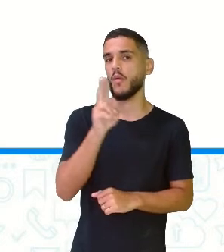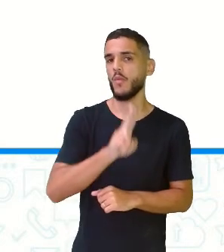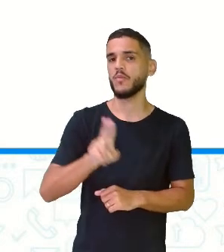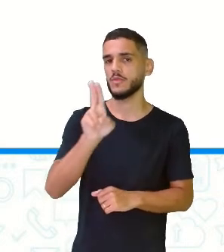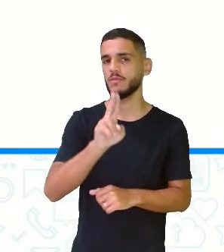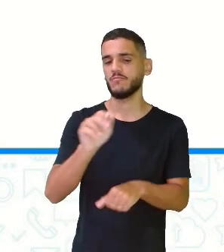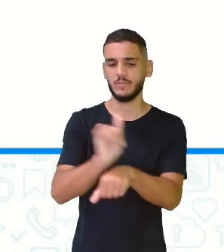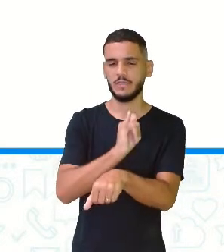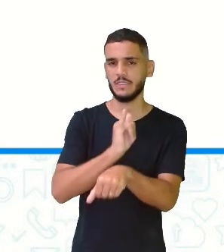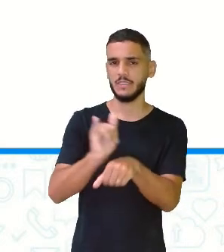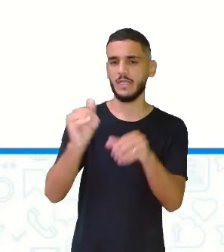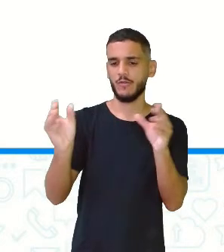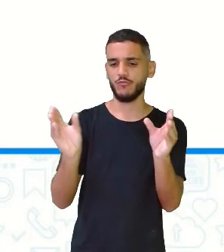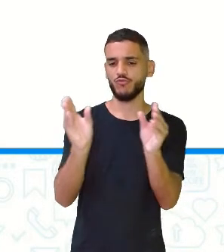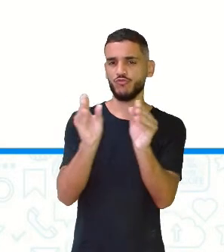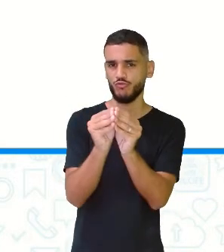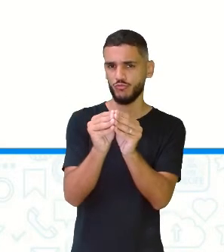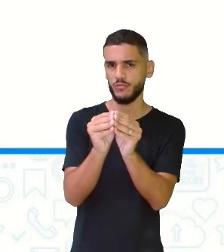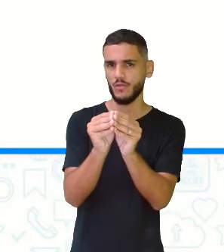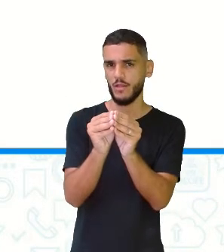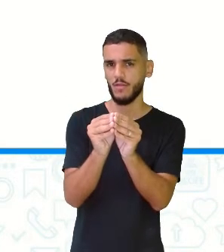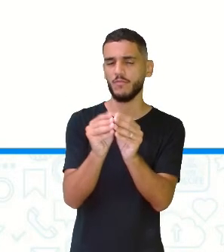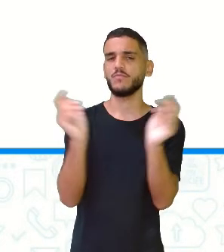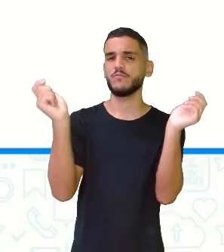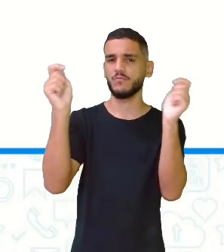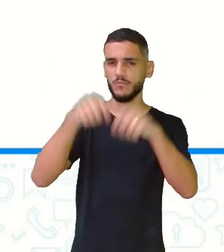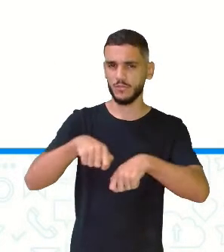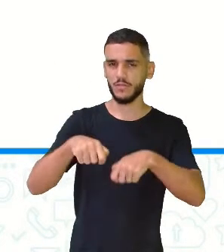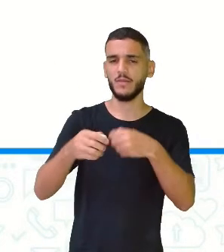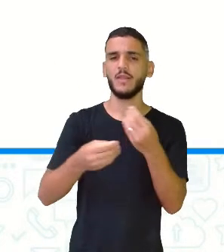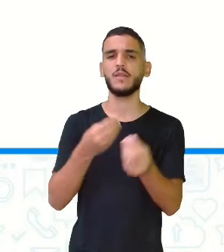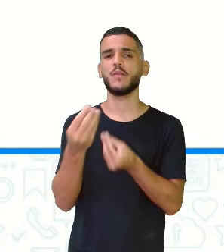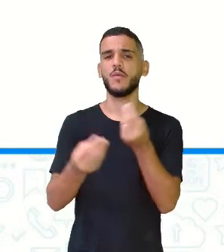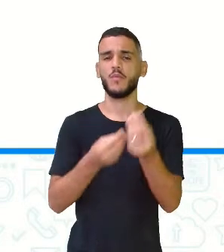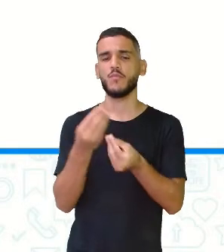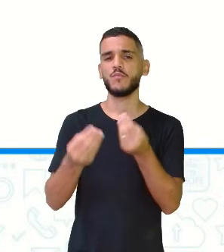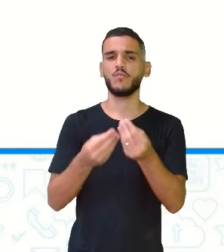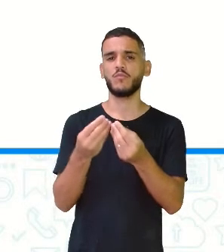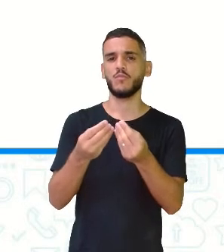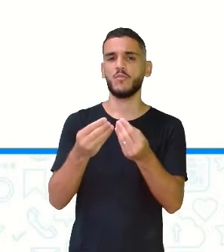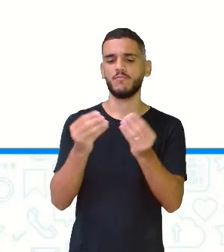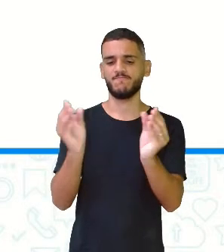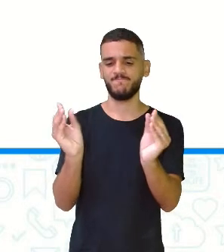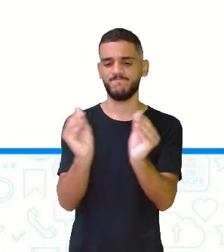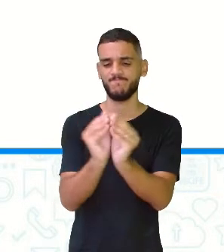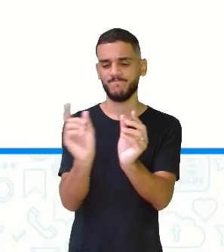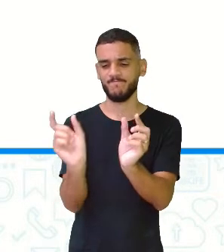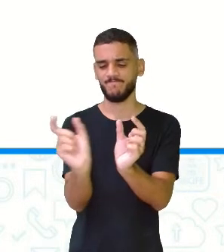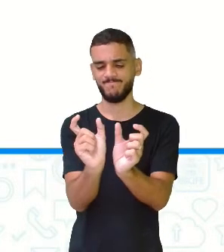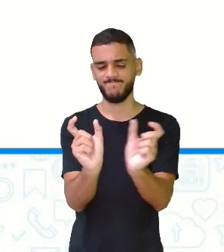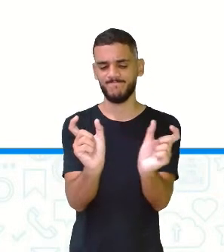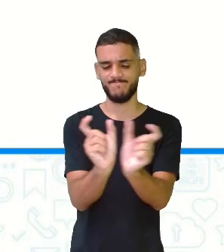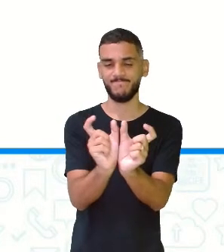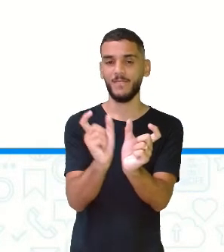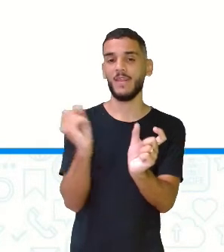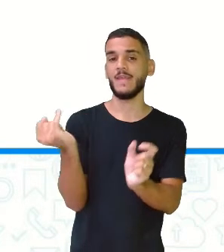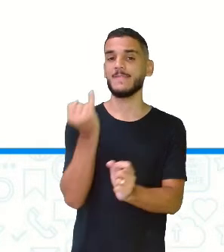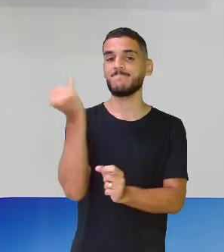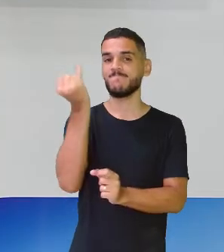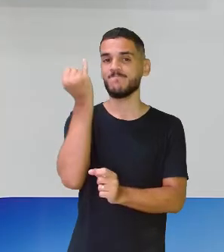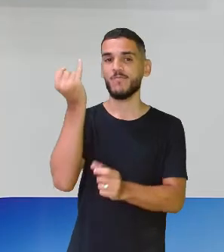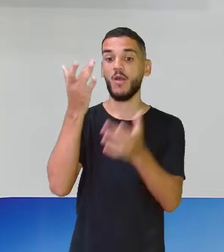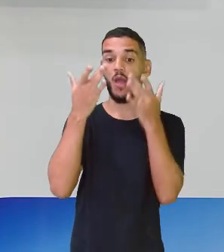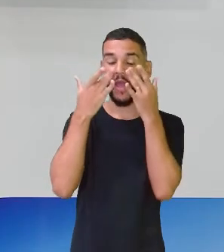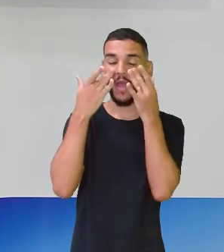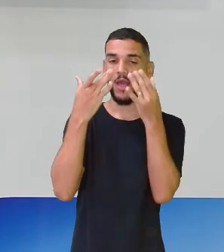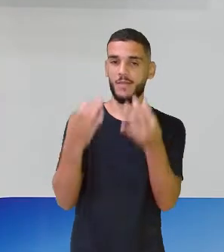pedaço de uma palavra, ela pode até se transformar, juntar em outra letra, e é importante a gente prestar atenção